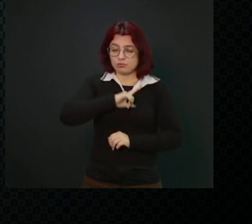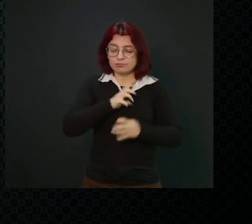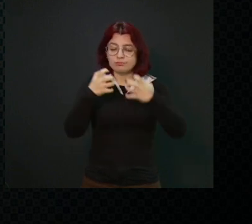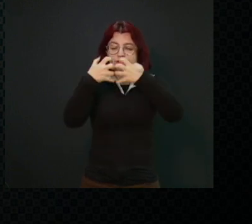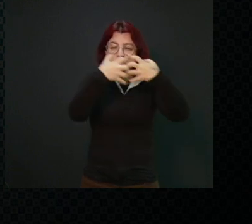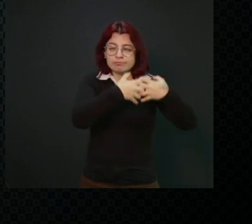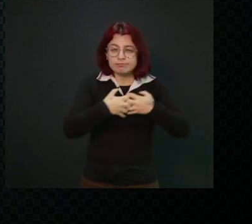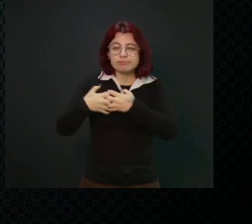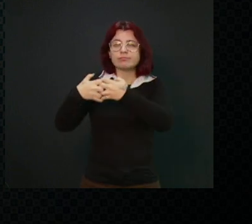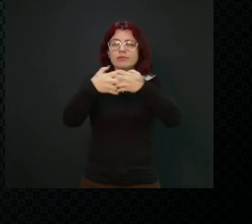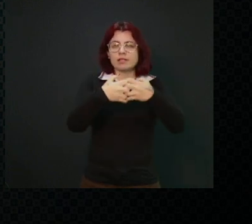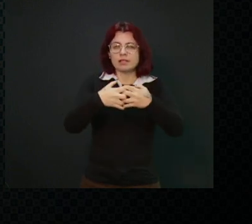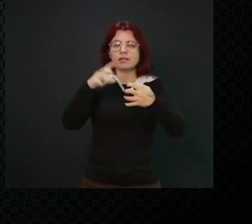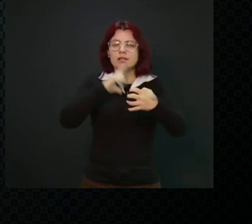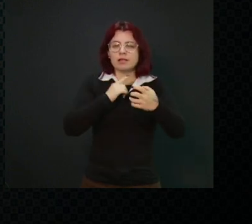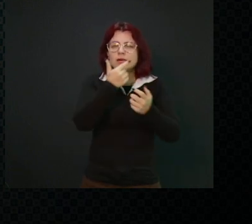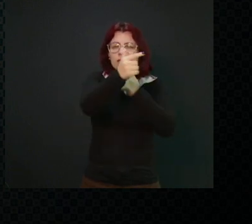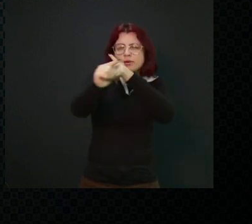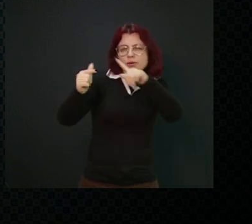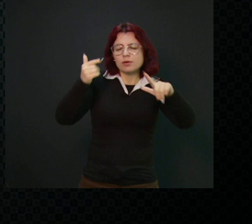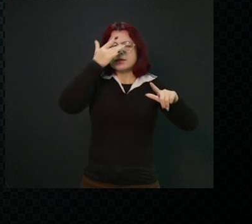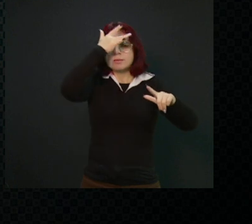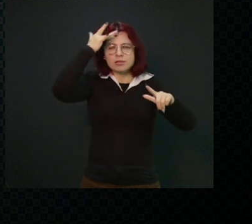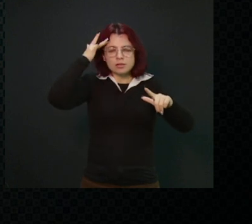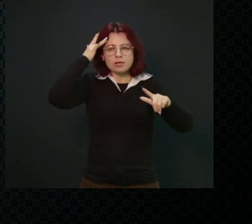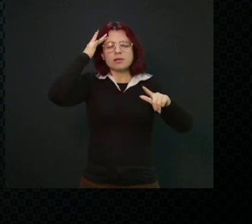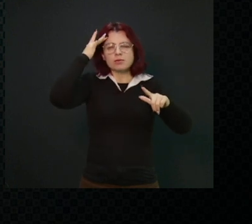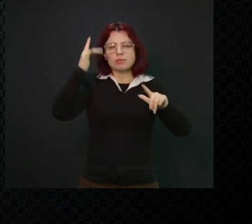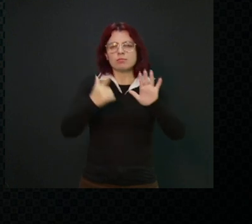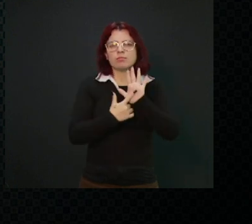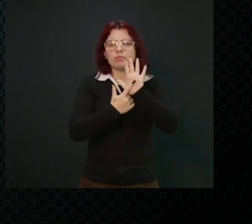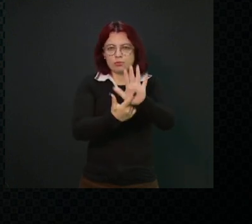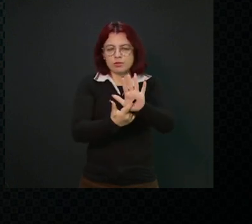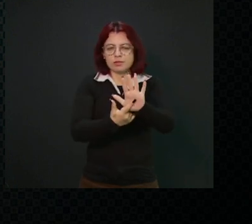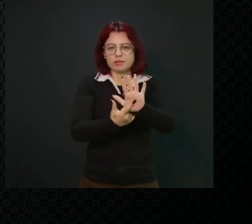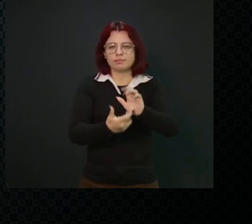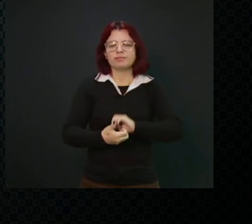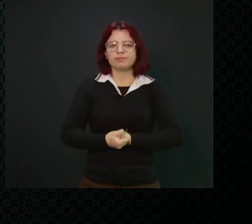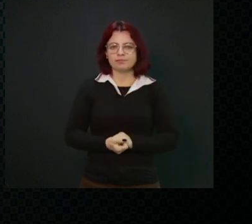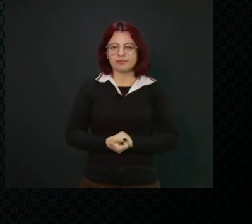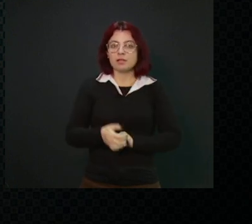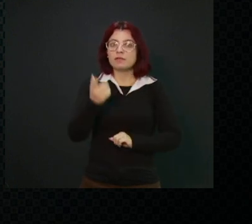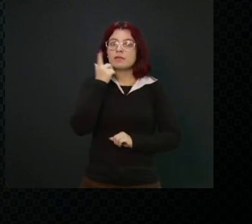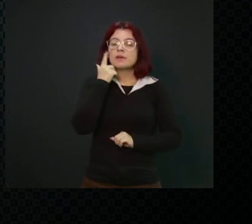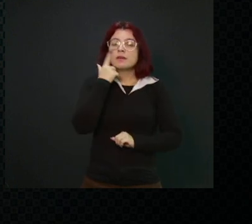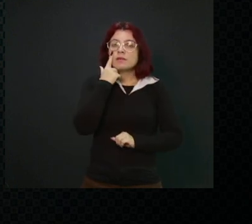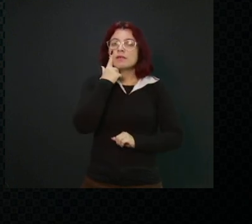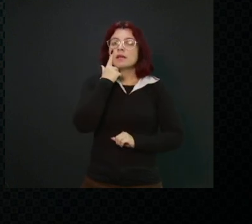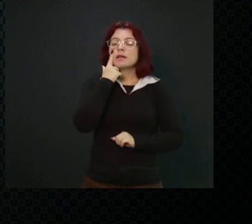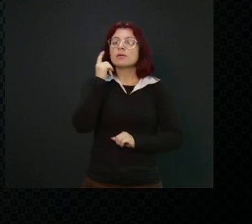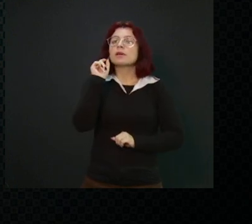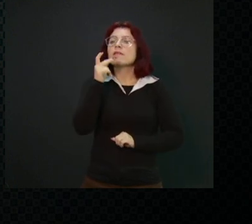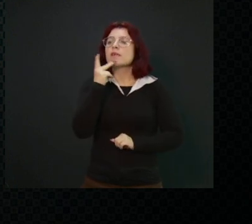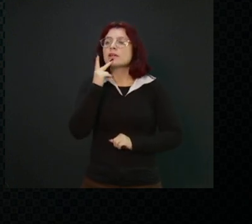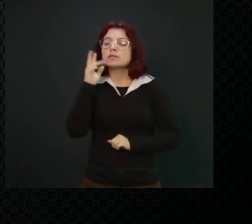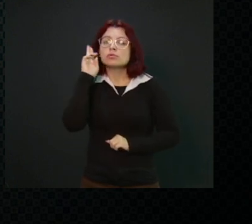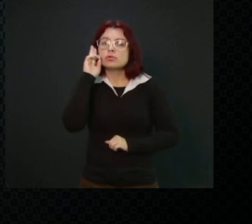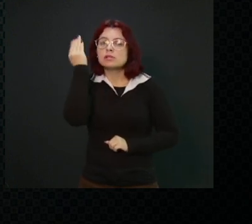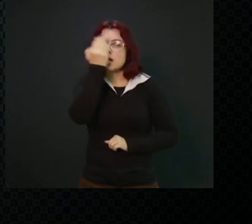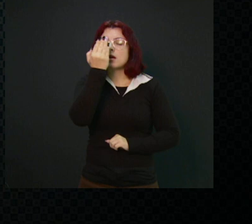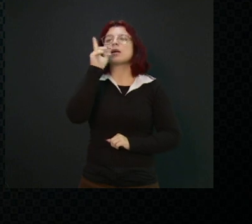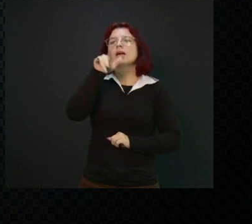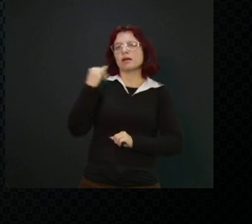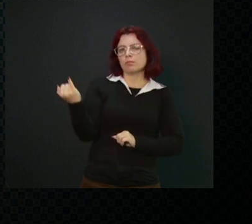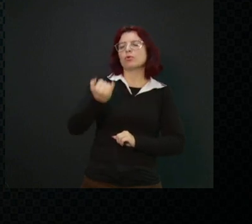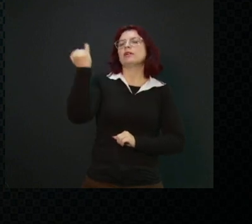tem outras pessoas que mostram outros sinais, né? Mas eu acho ele muito interessante, né? A gente está falando do surdo cego, é importante a